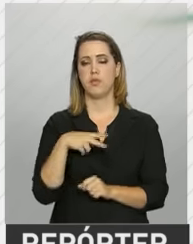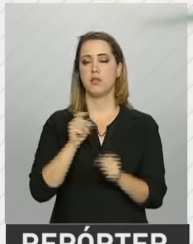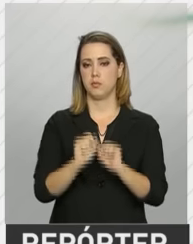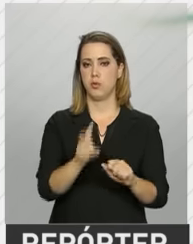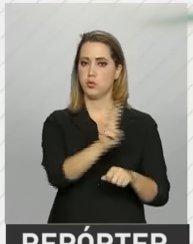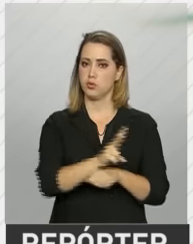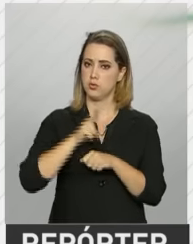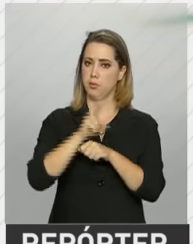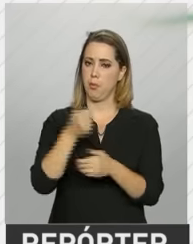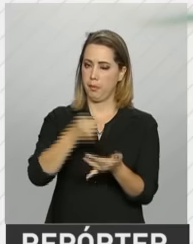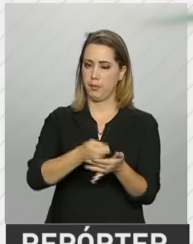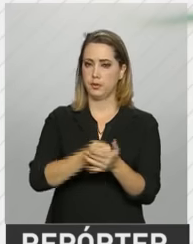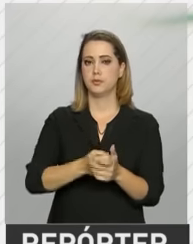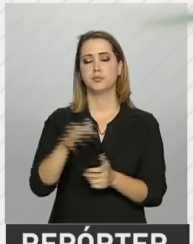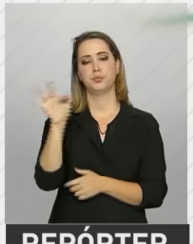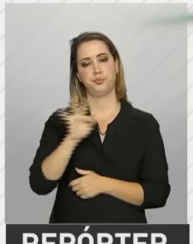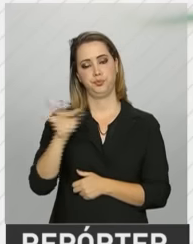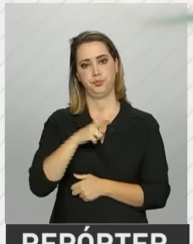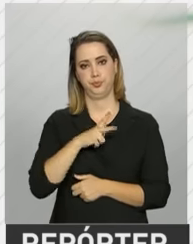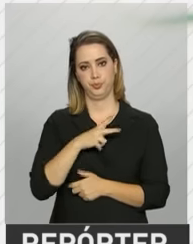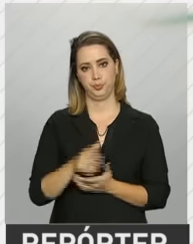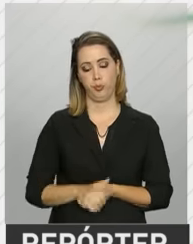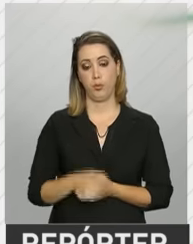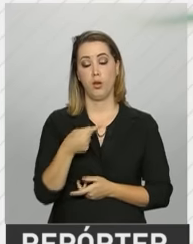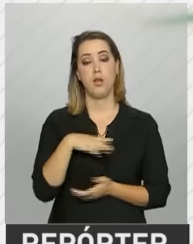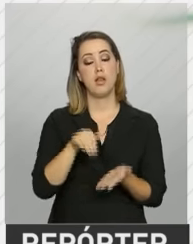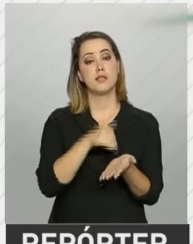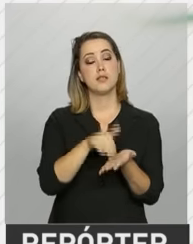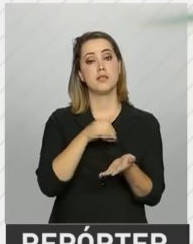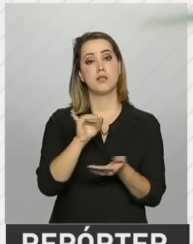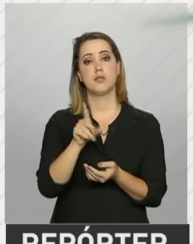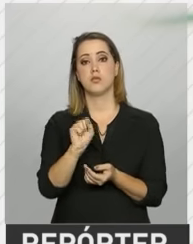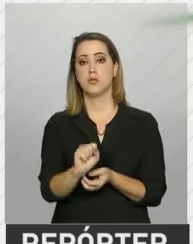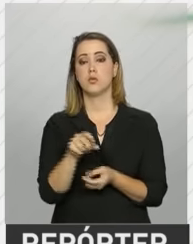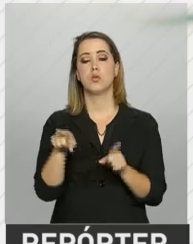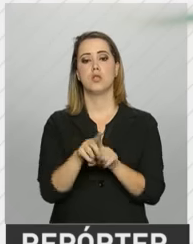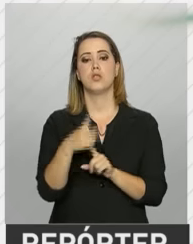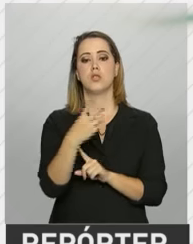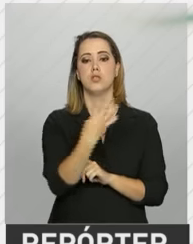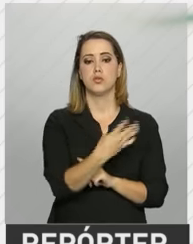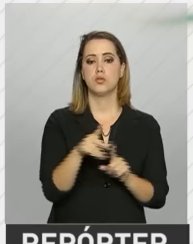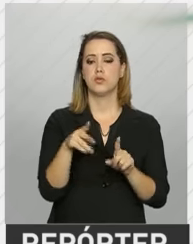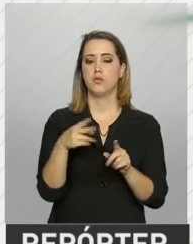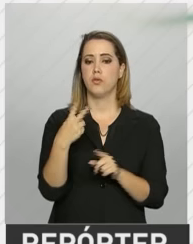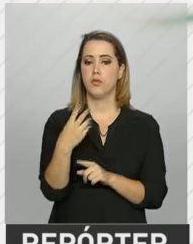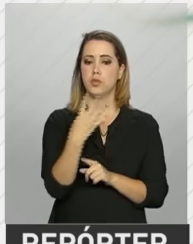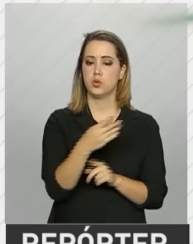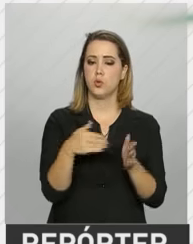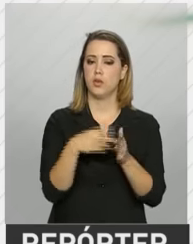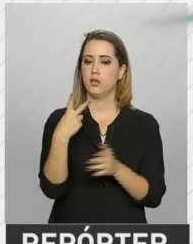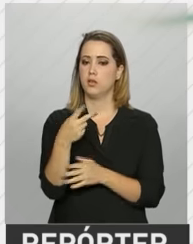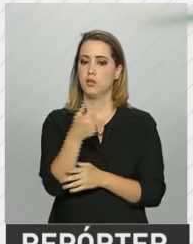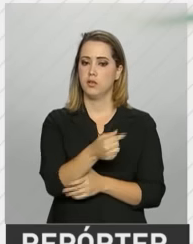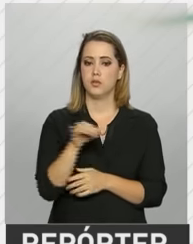financiamento também em instituições particulares as inscrições para o cisu são de 24 a 27 de Janeiro para